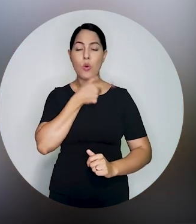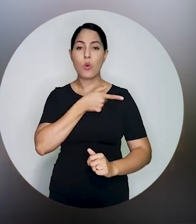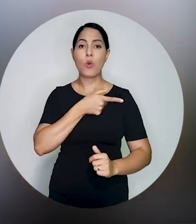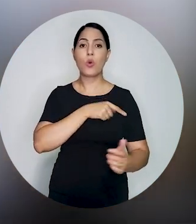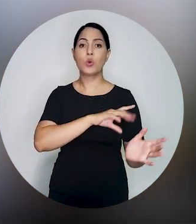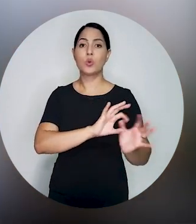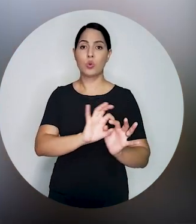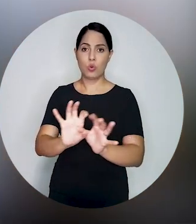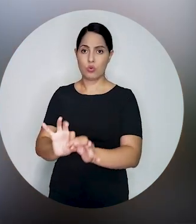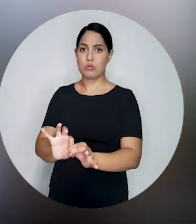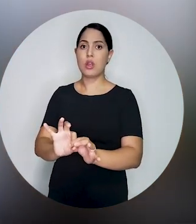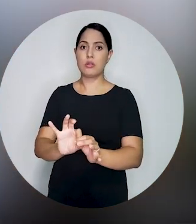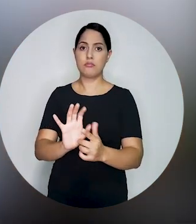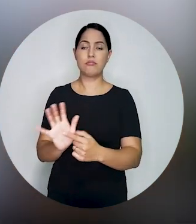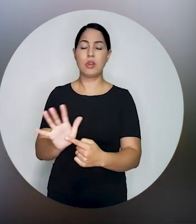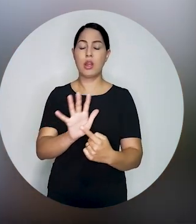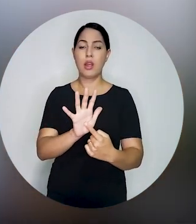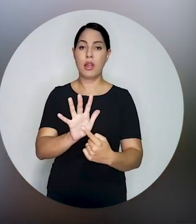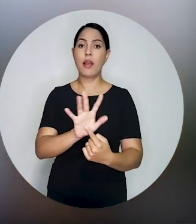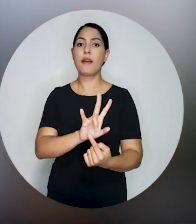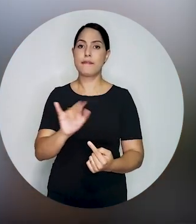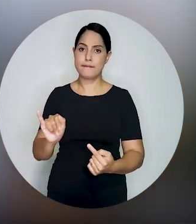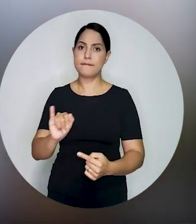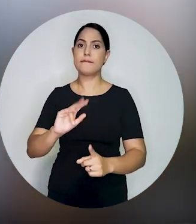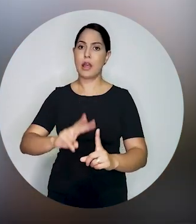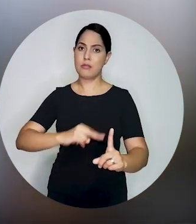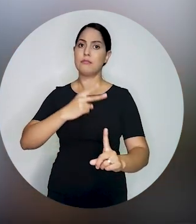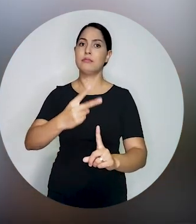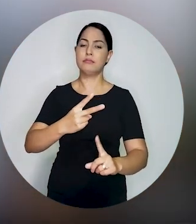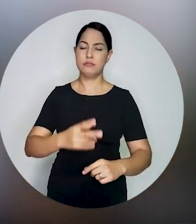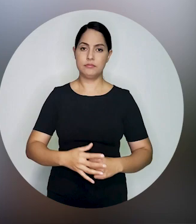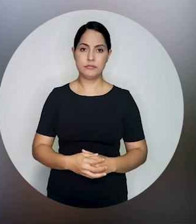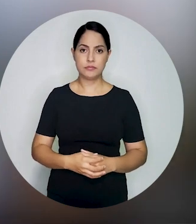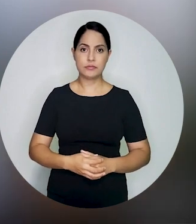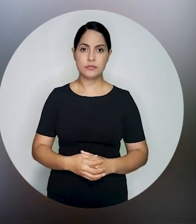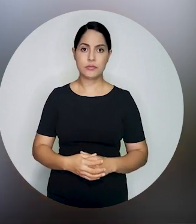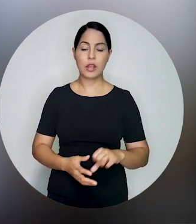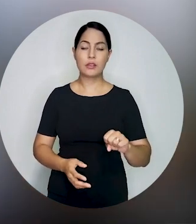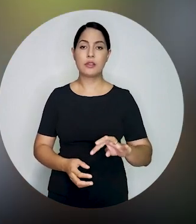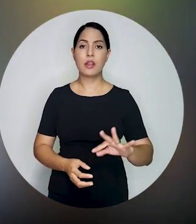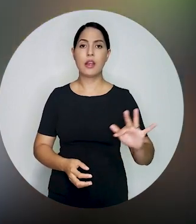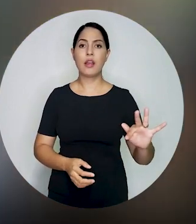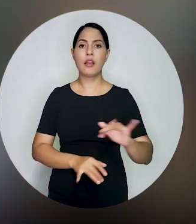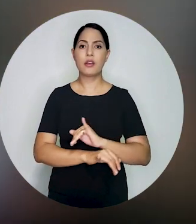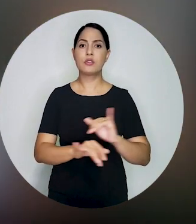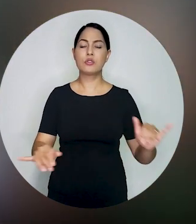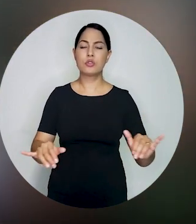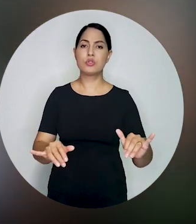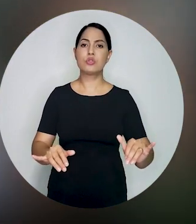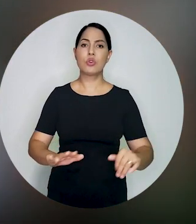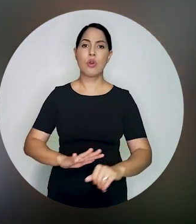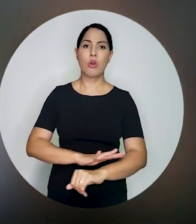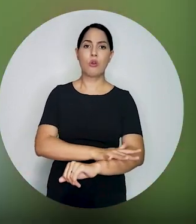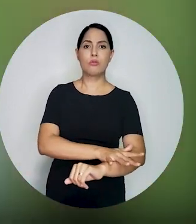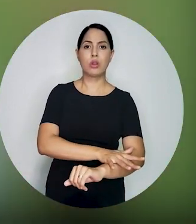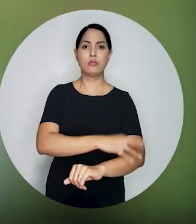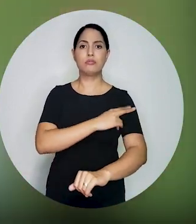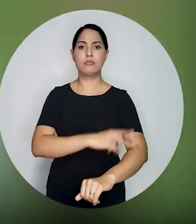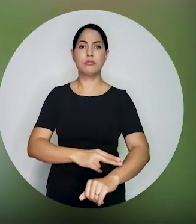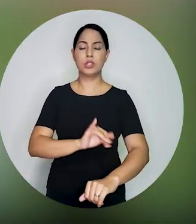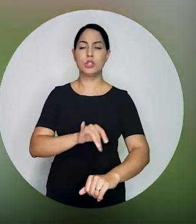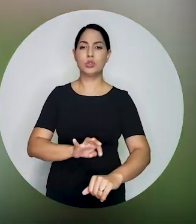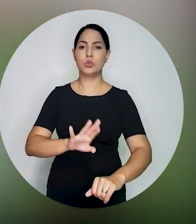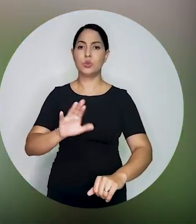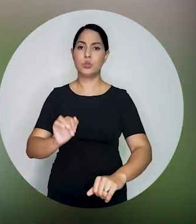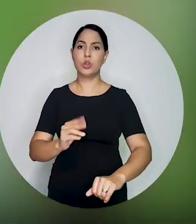humorísticas. Em 2021, uma decisão do STF já tinha tornado a injúria racial inafiançável e